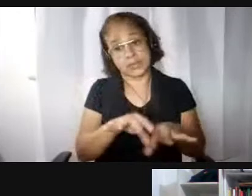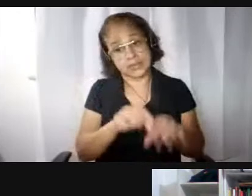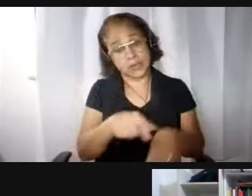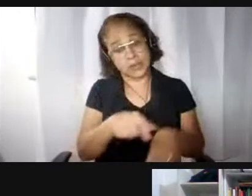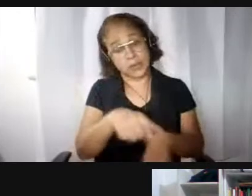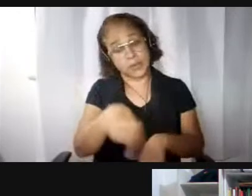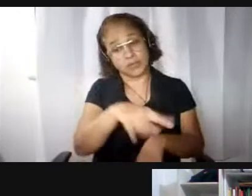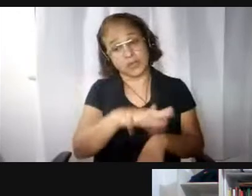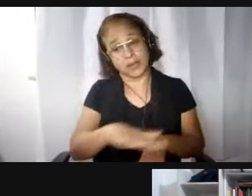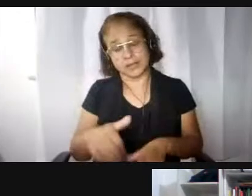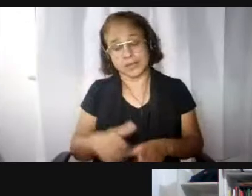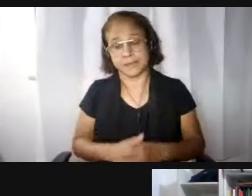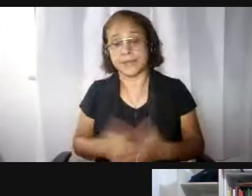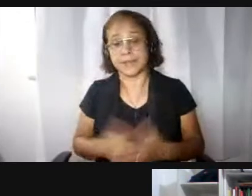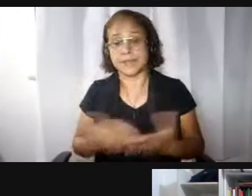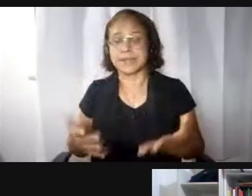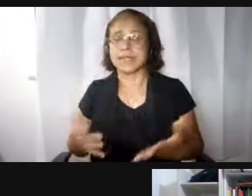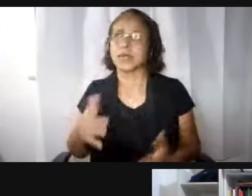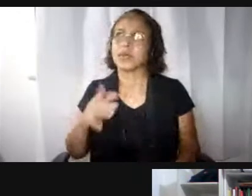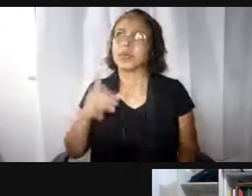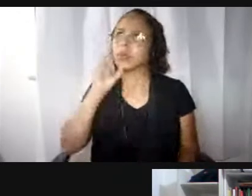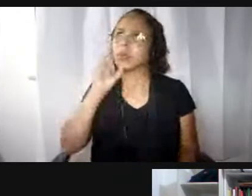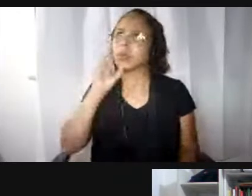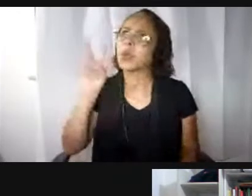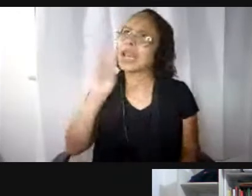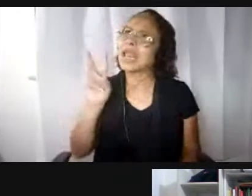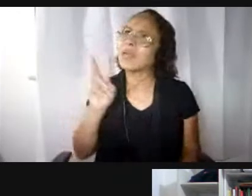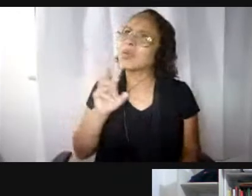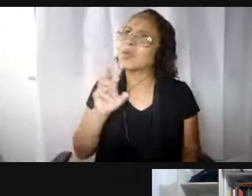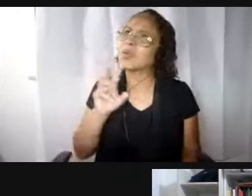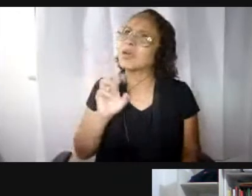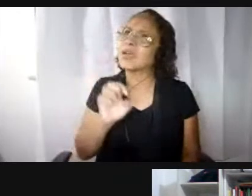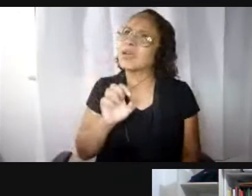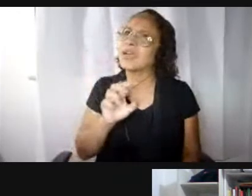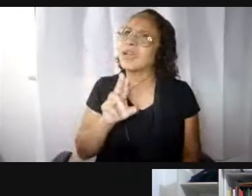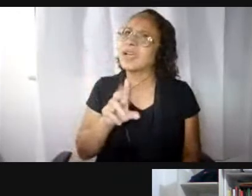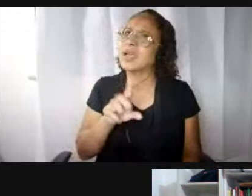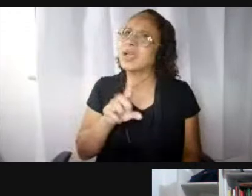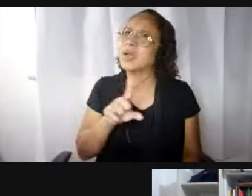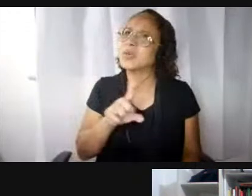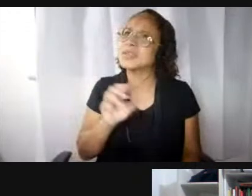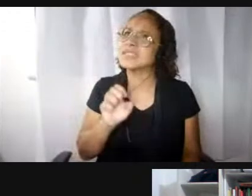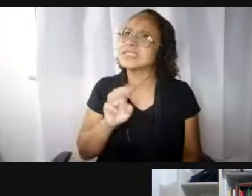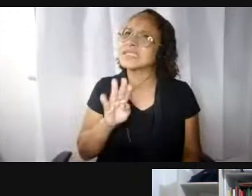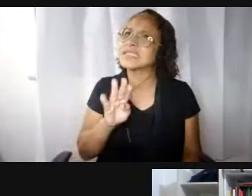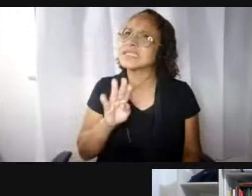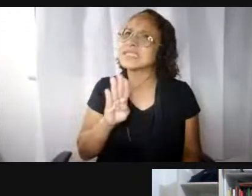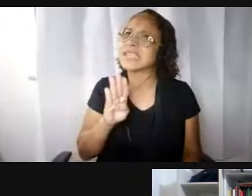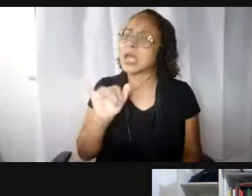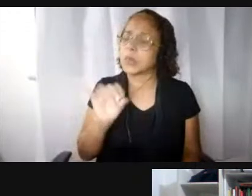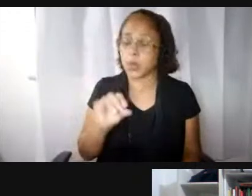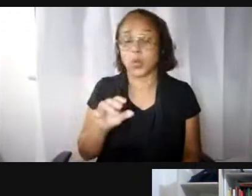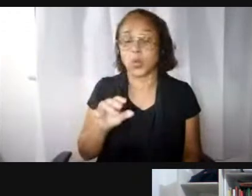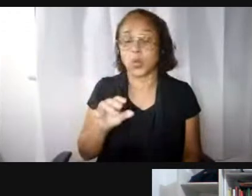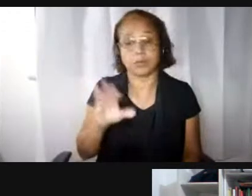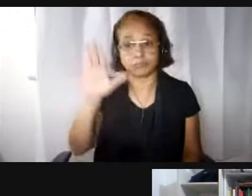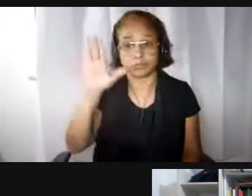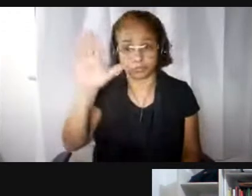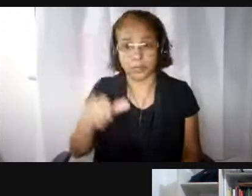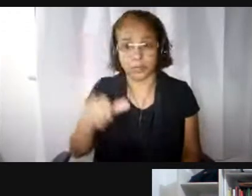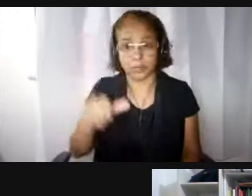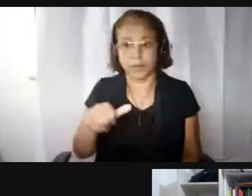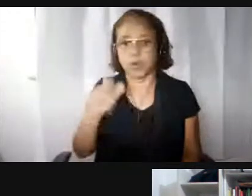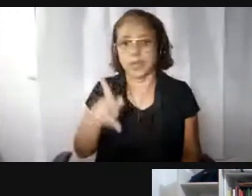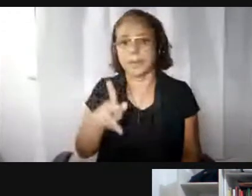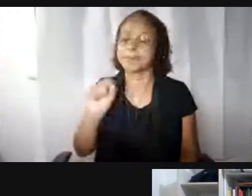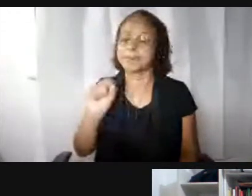Queiroz na época, que eu não lembro, pode ser que eu seja errada, mas pedem para o inspetor da instrução que esse professor seja autorizado a dar aula para seus